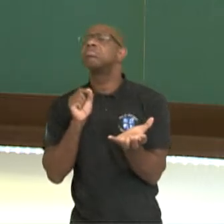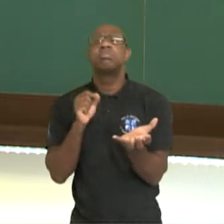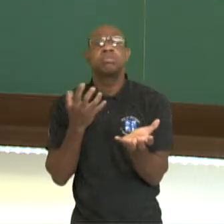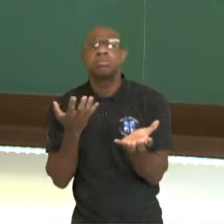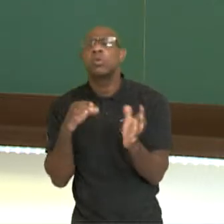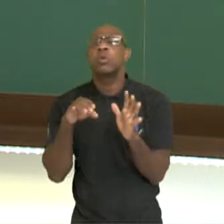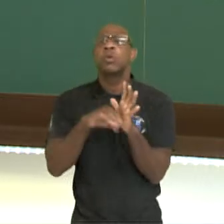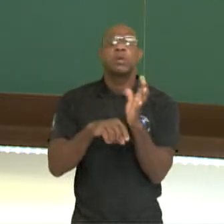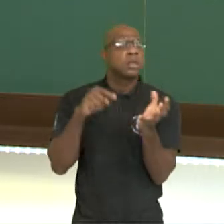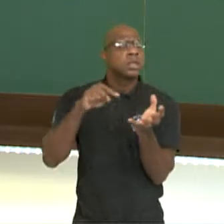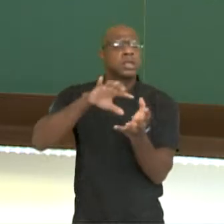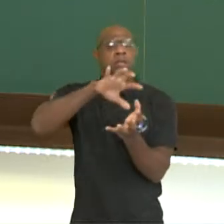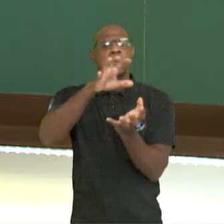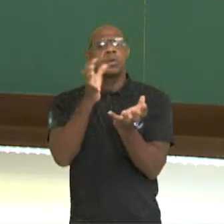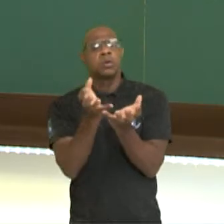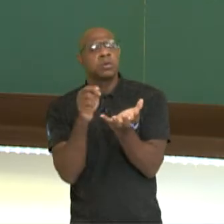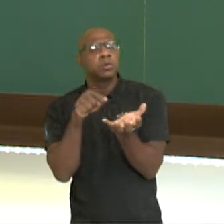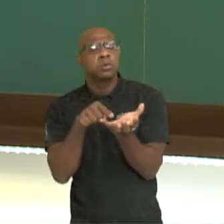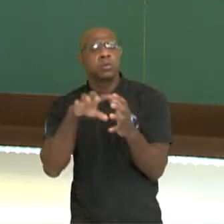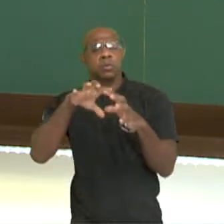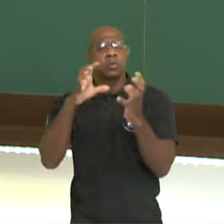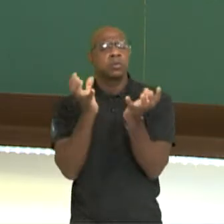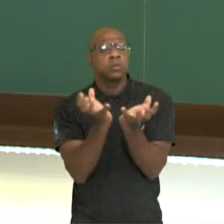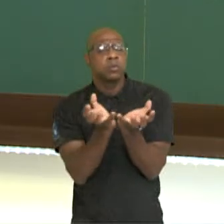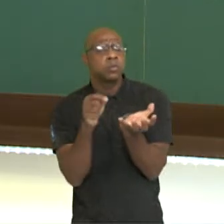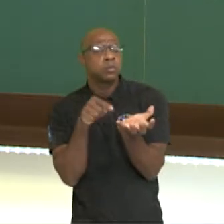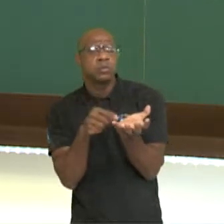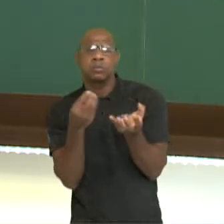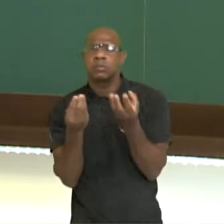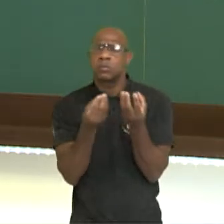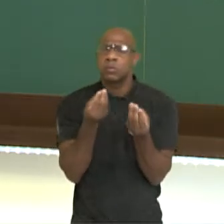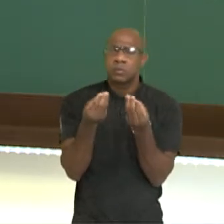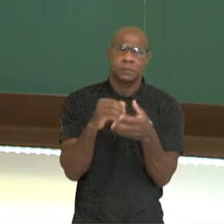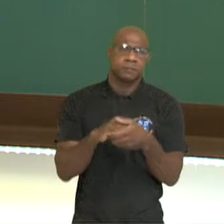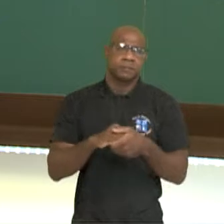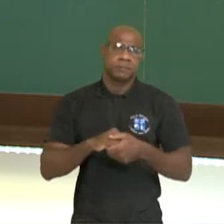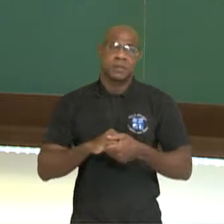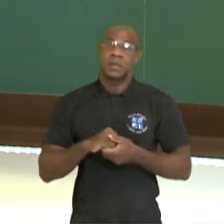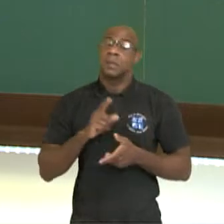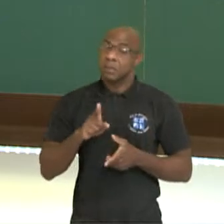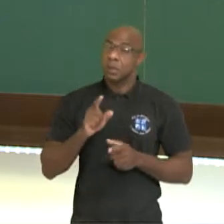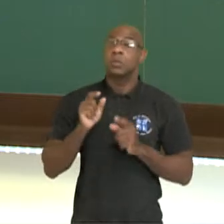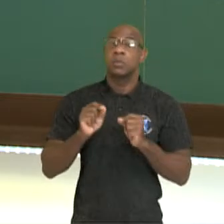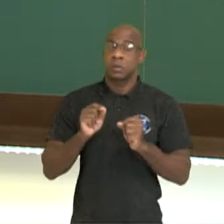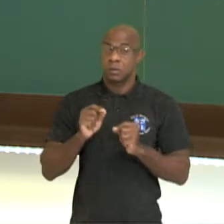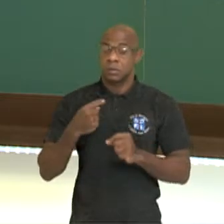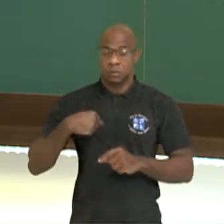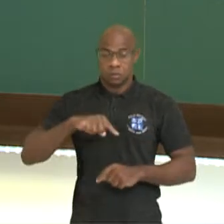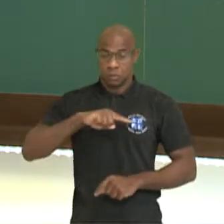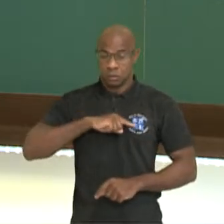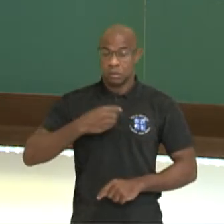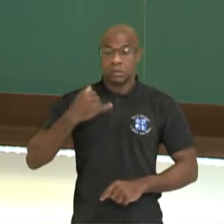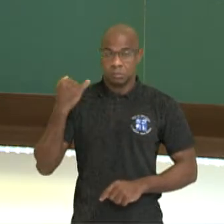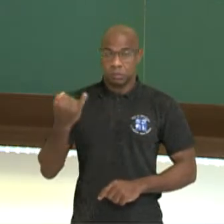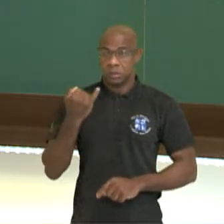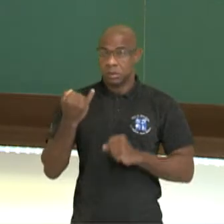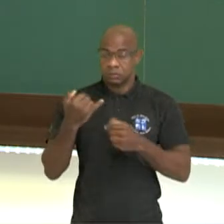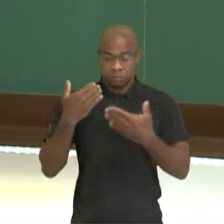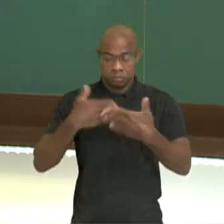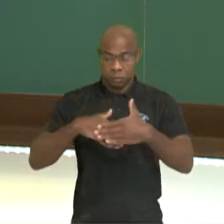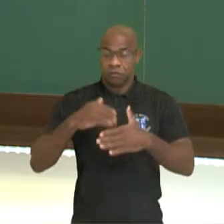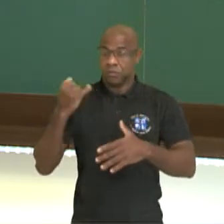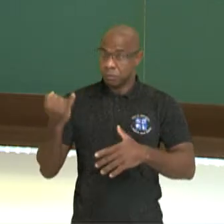o conceito às vezes é muito difícil, tá? E, por exemplo, numa das provas mais importantes da nossa vida, que é o Enem,